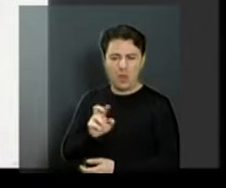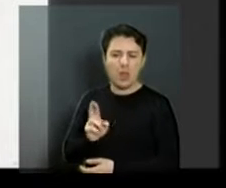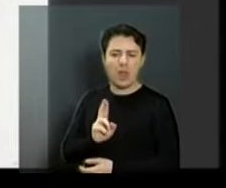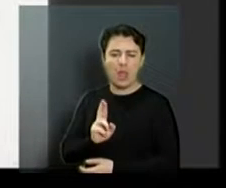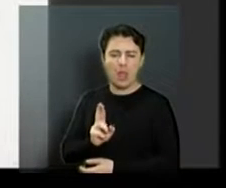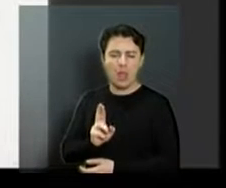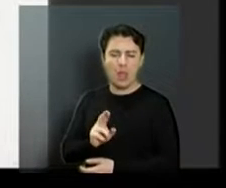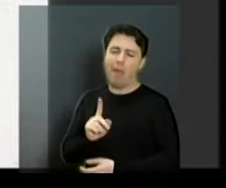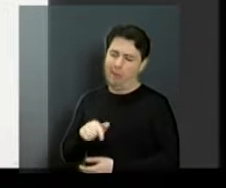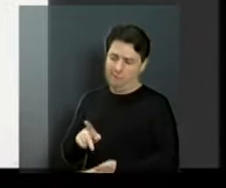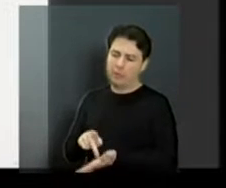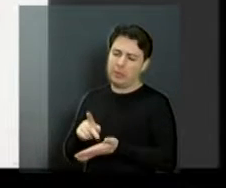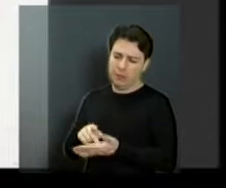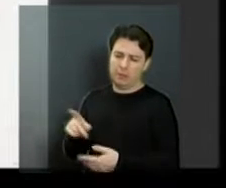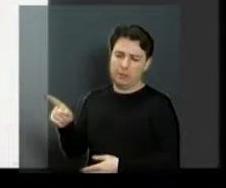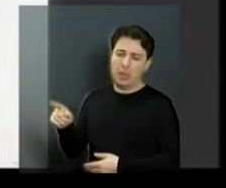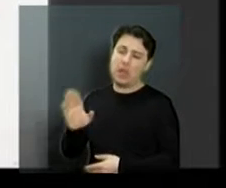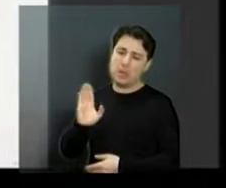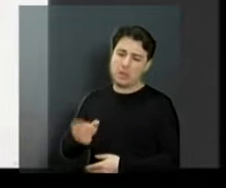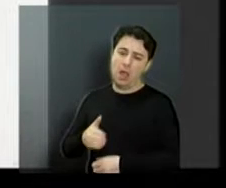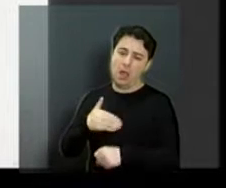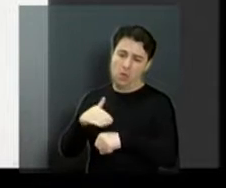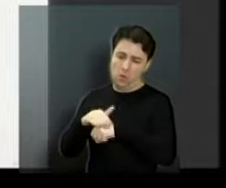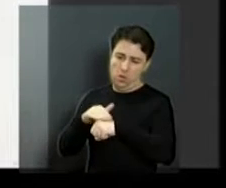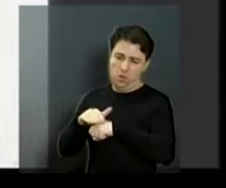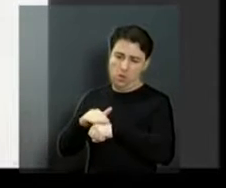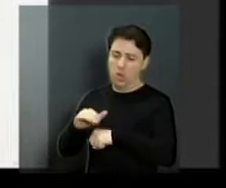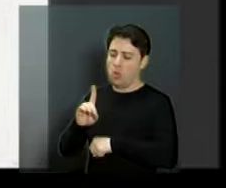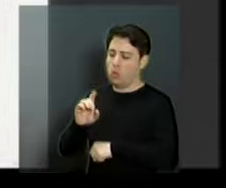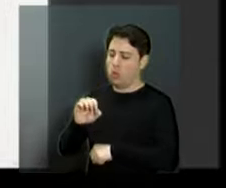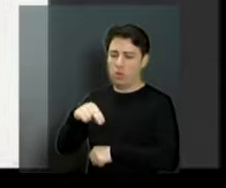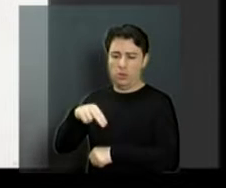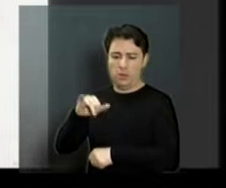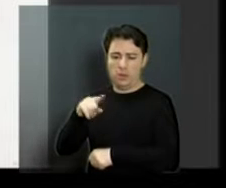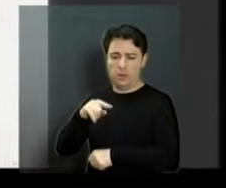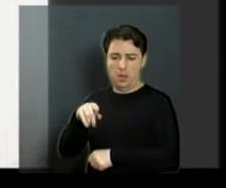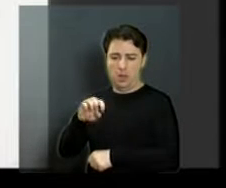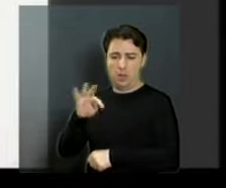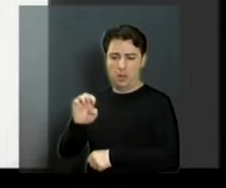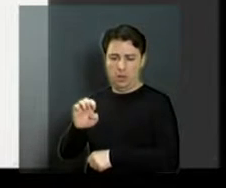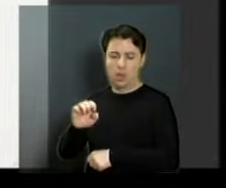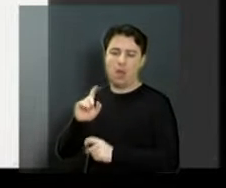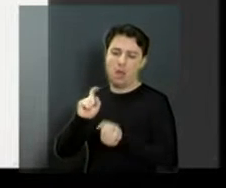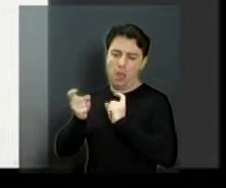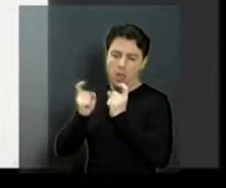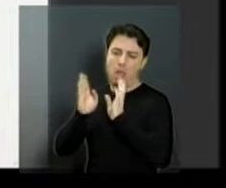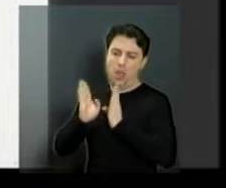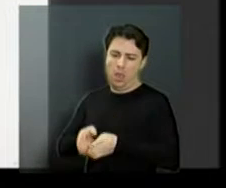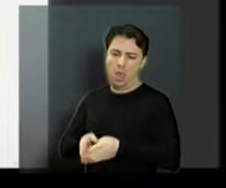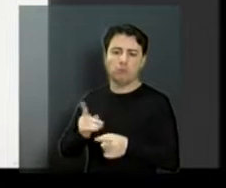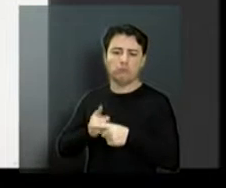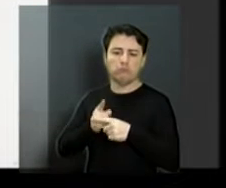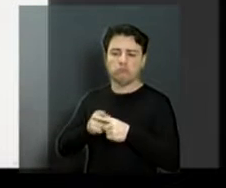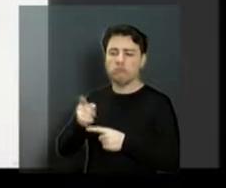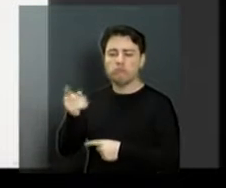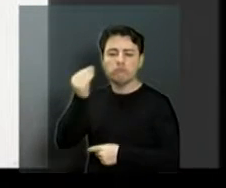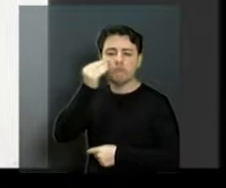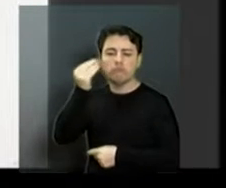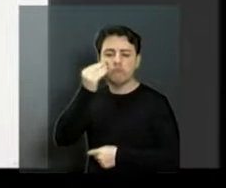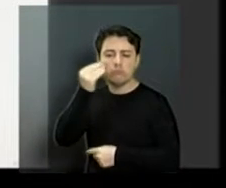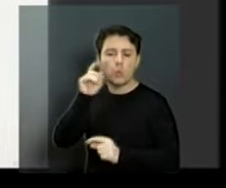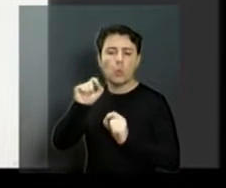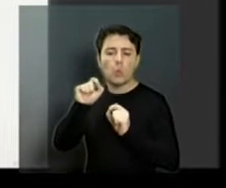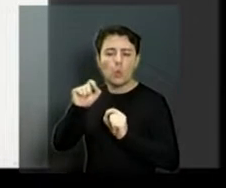R$ 47.000. É isso mesmo. Já marcamos com o Donizete Simeone, superintendente do DAI, para uma reunião. Já está marcado para tentar resolver